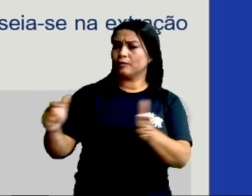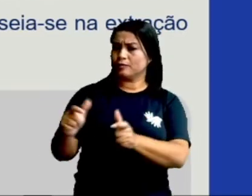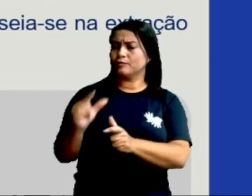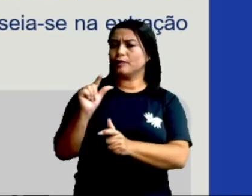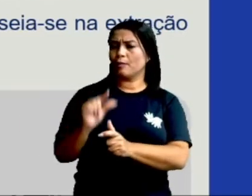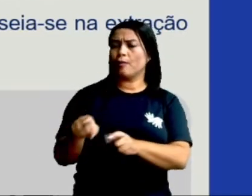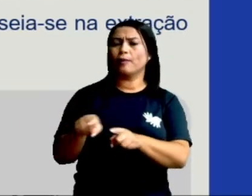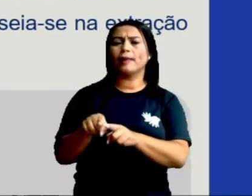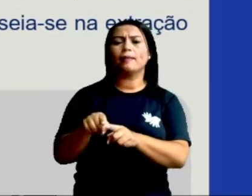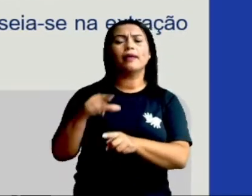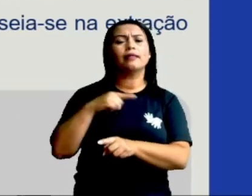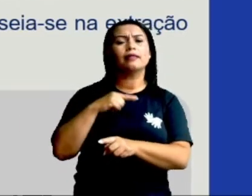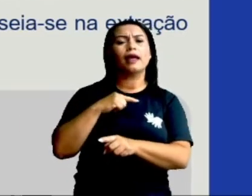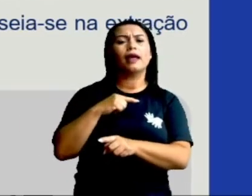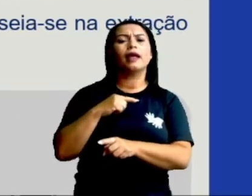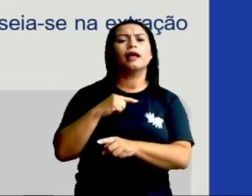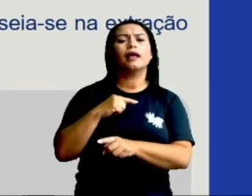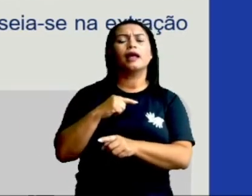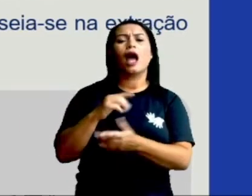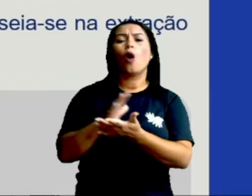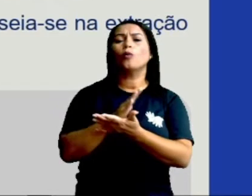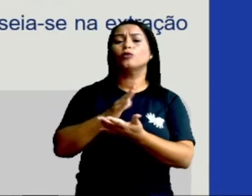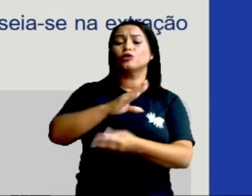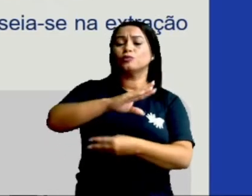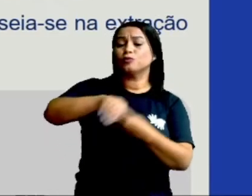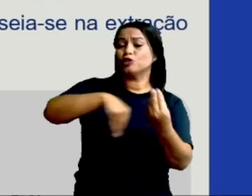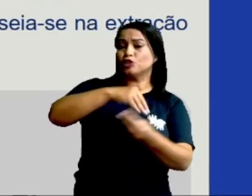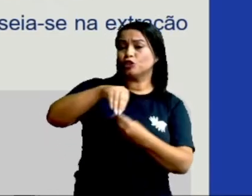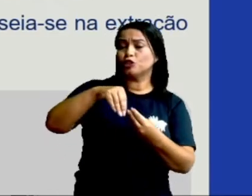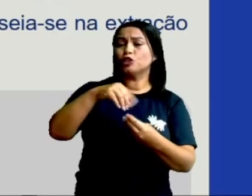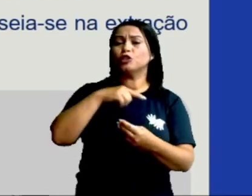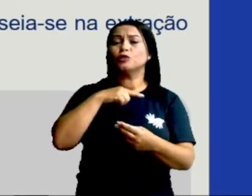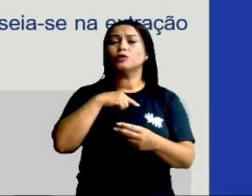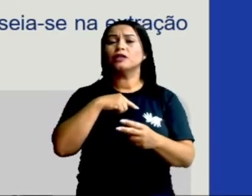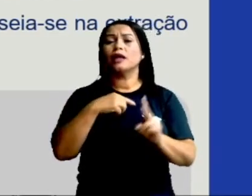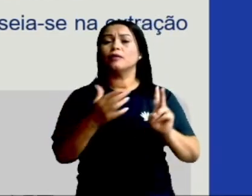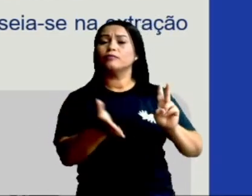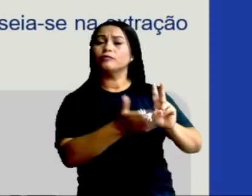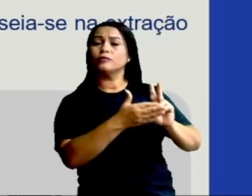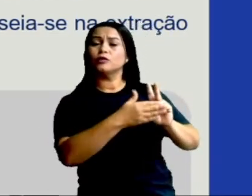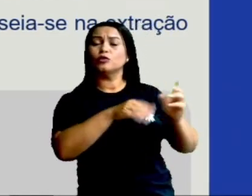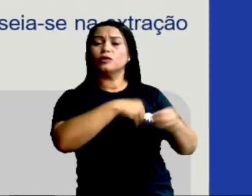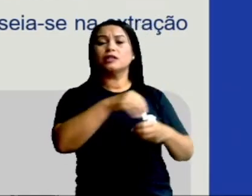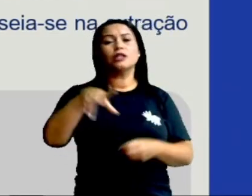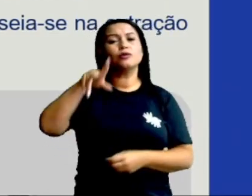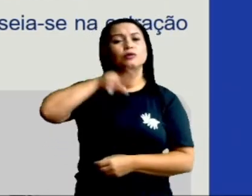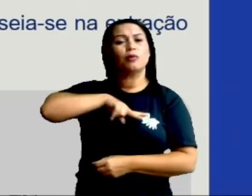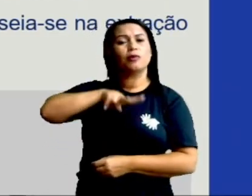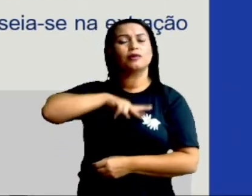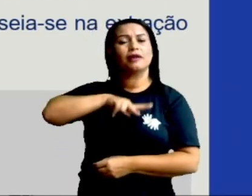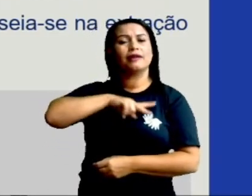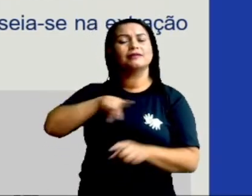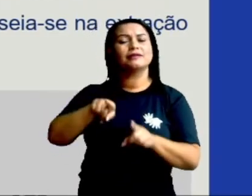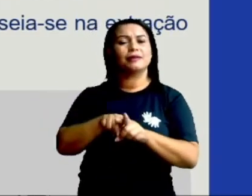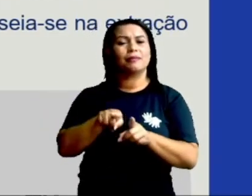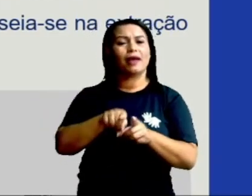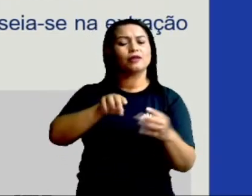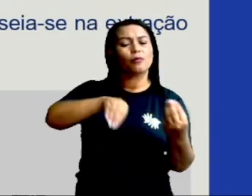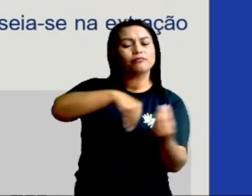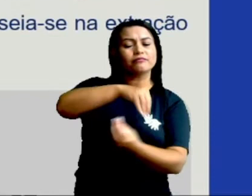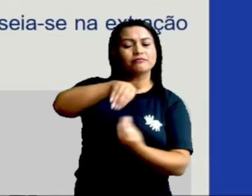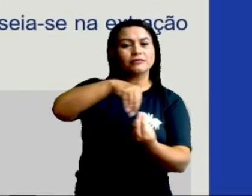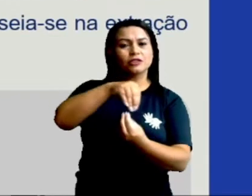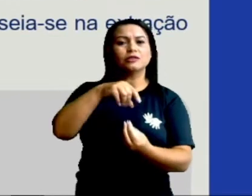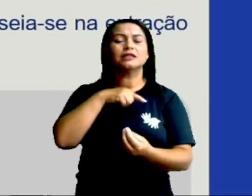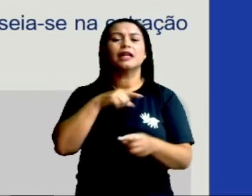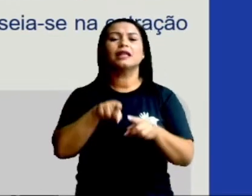da região é formada por mestiços né que são descendentes de índios e portugueses a